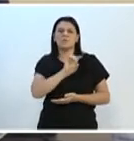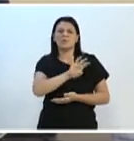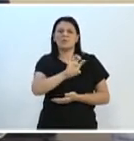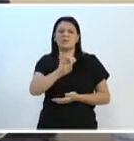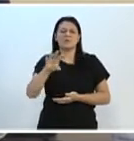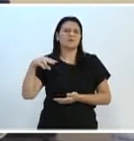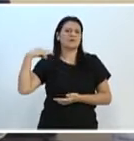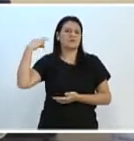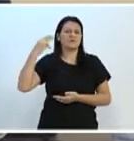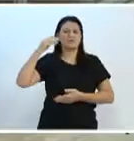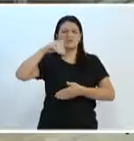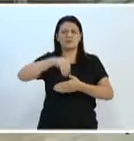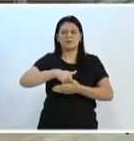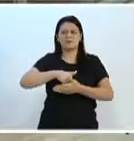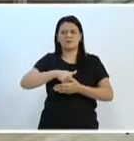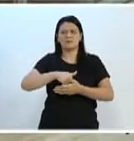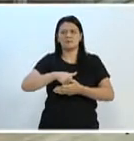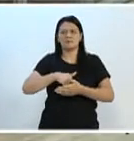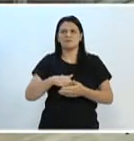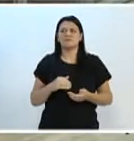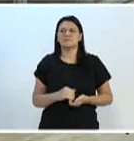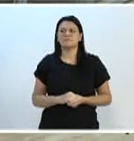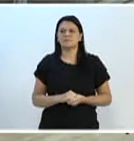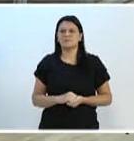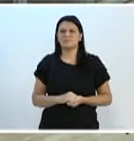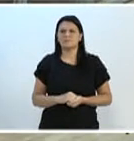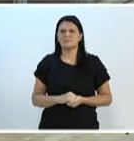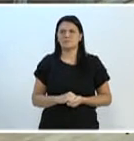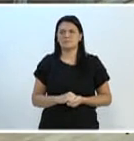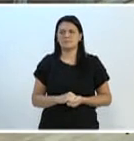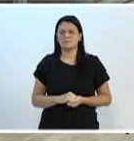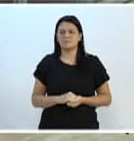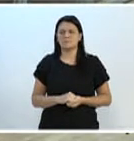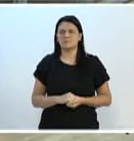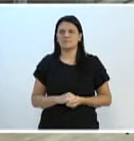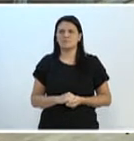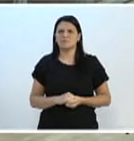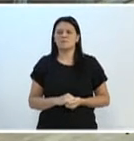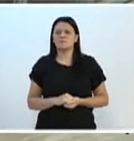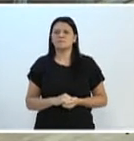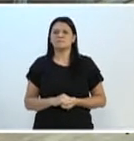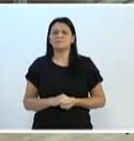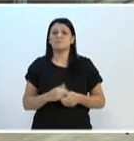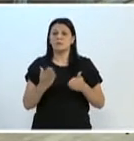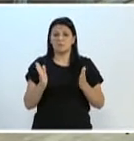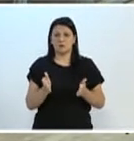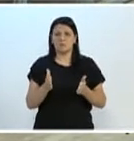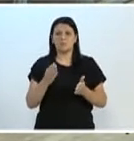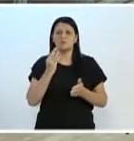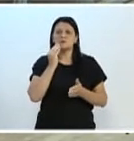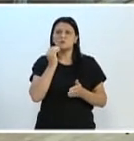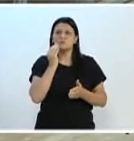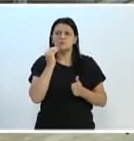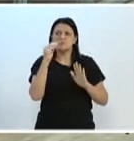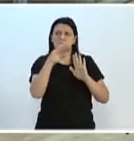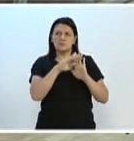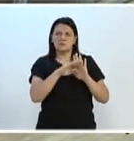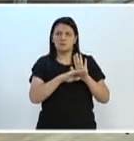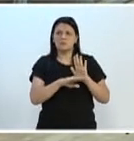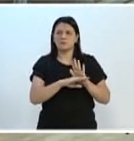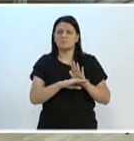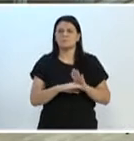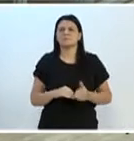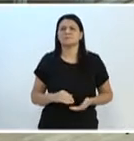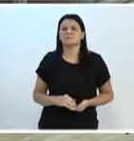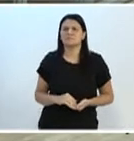que faça o acompanhamento dos votos. Então, vou passar aqui para que o vereador Gilson possa seguir a ordem alfabética. Está aqui, vereador. Já tenho